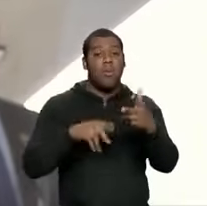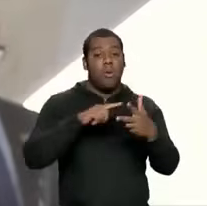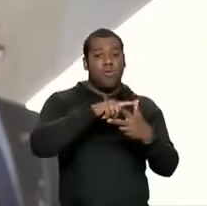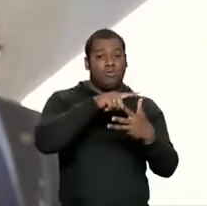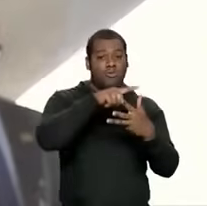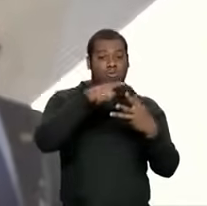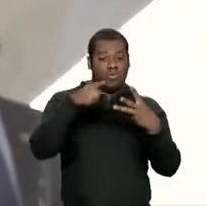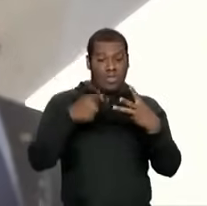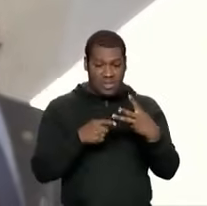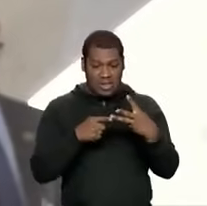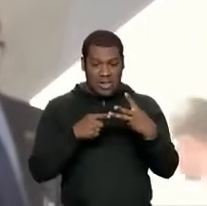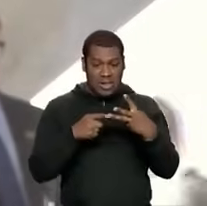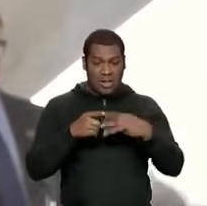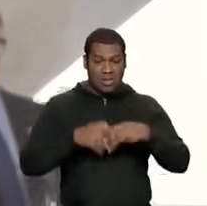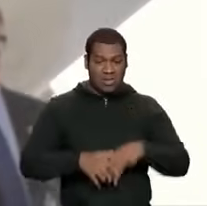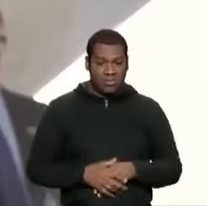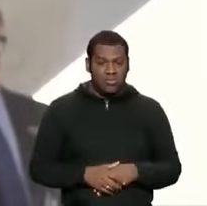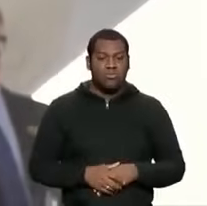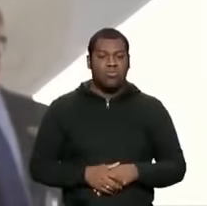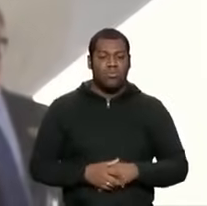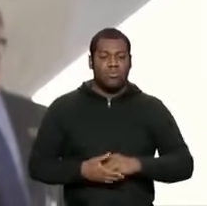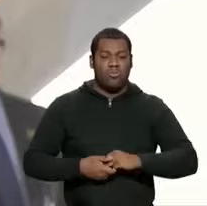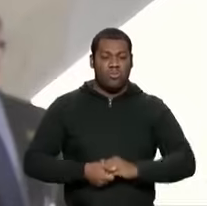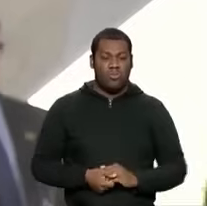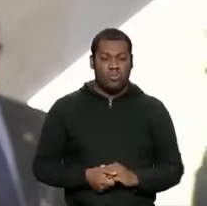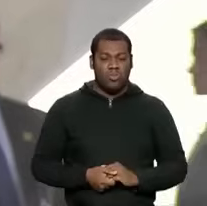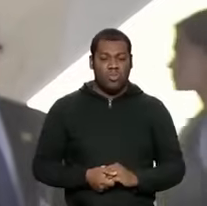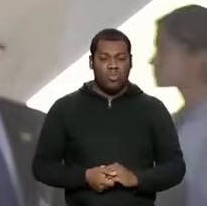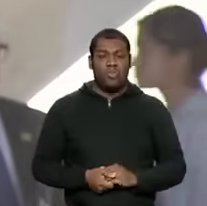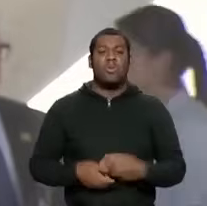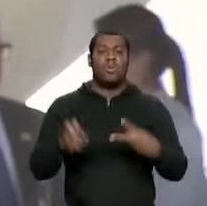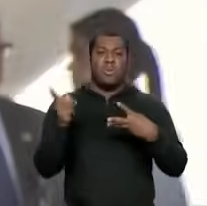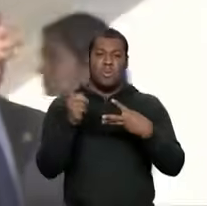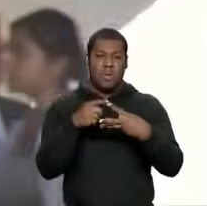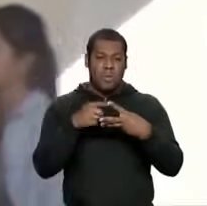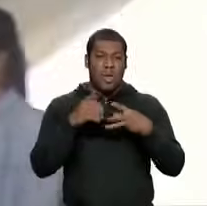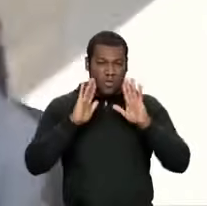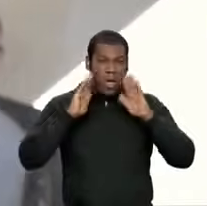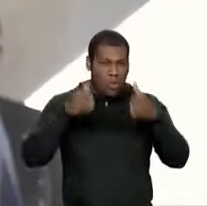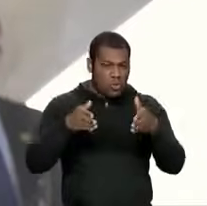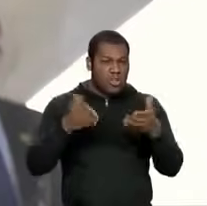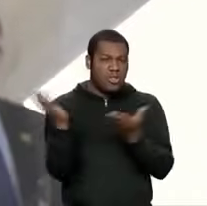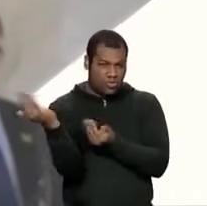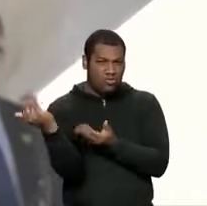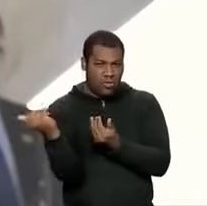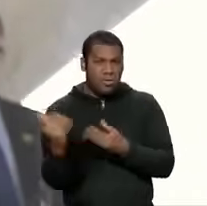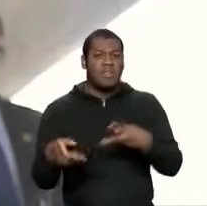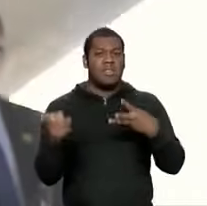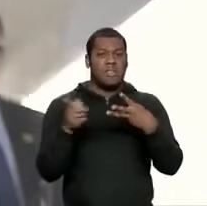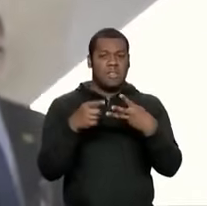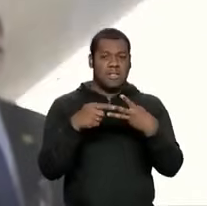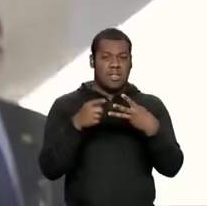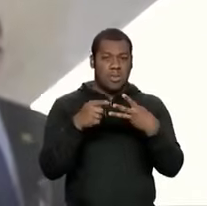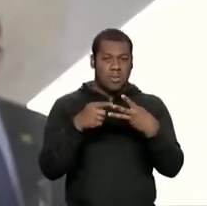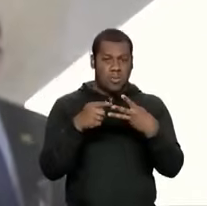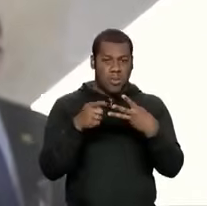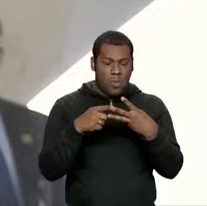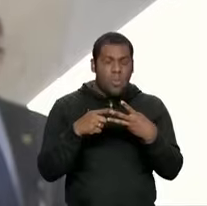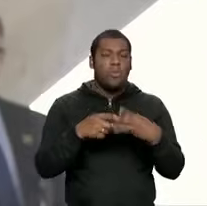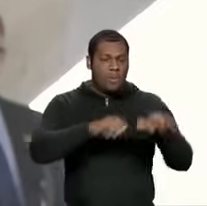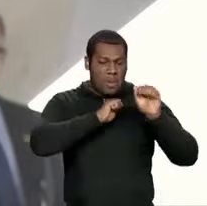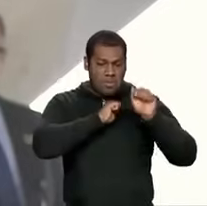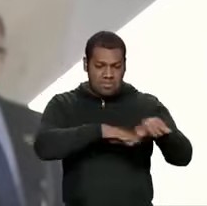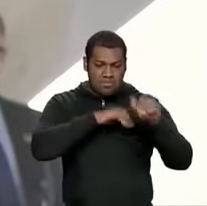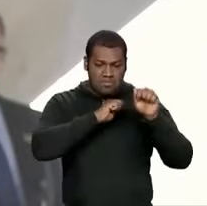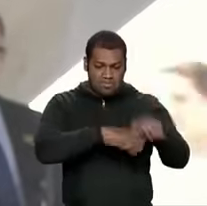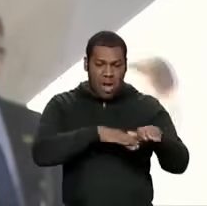basicamente em uma do Grupo da Terra Brasil uma específica da Juventude e agora por último a pauta da Marcha das Margaridas